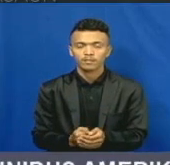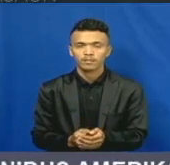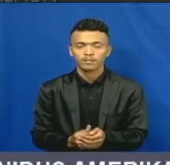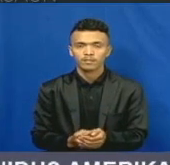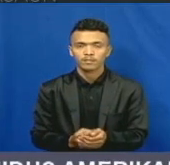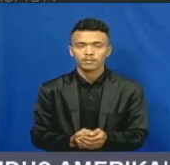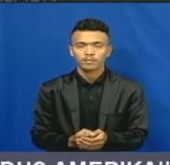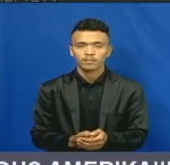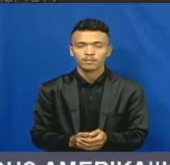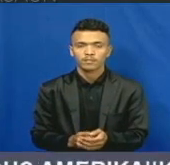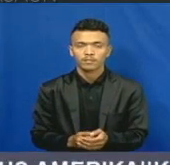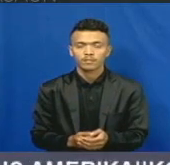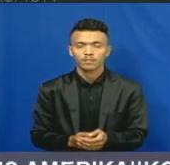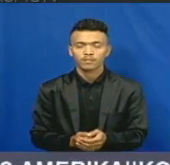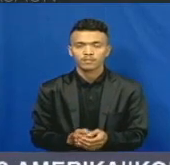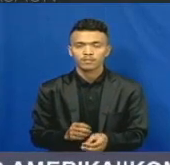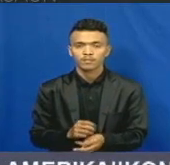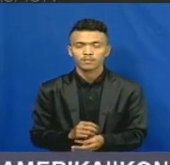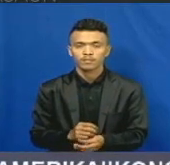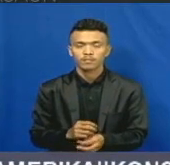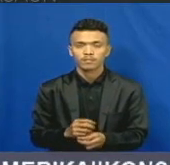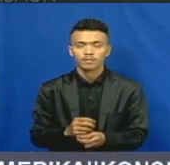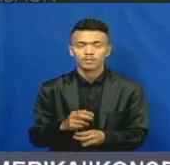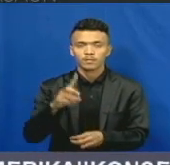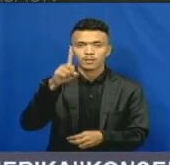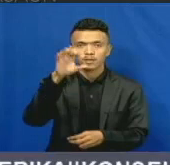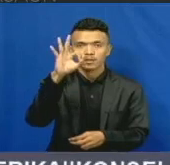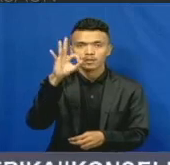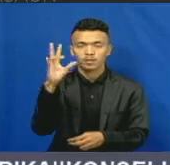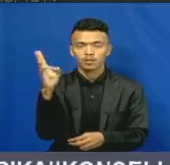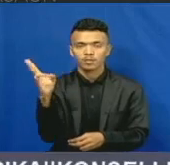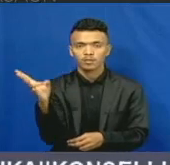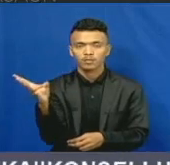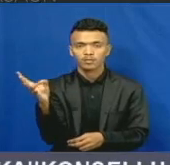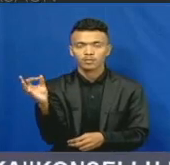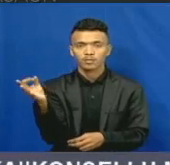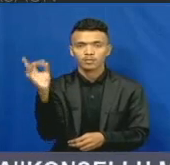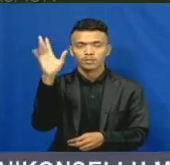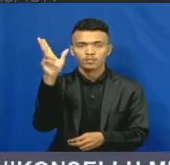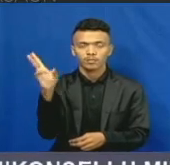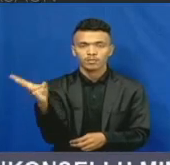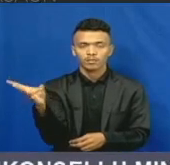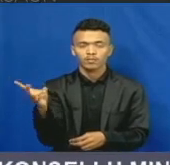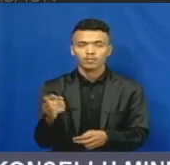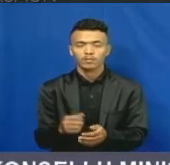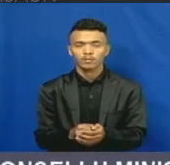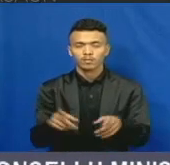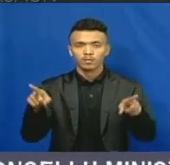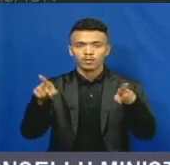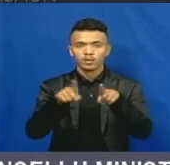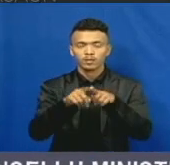Elias Makikit Bilo. Ia tina riungida atusia walunolu, saudoso Monteiro